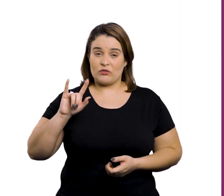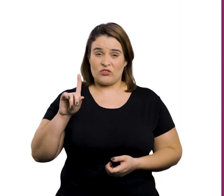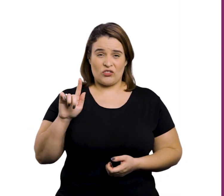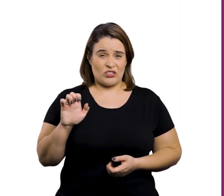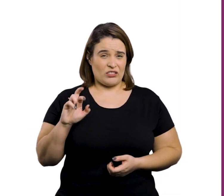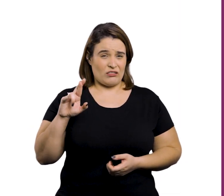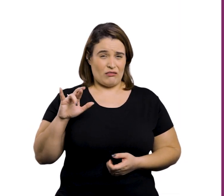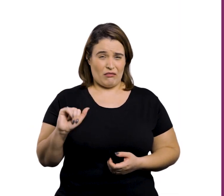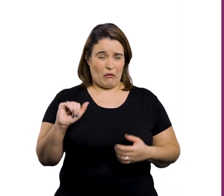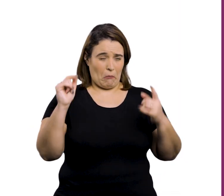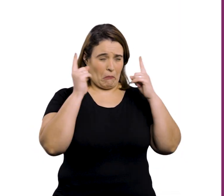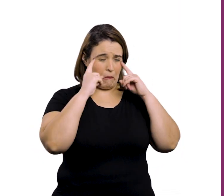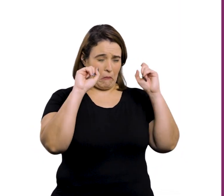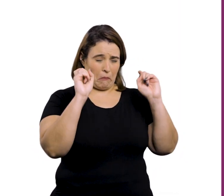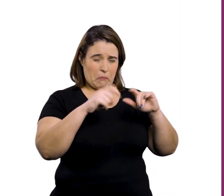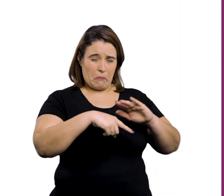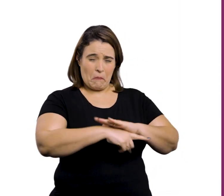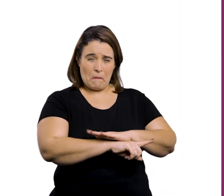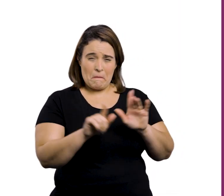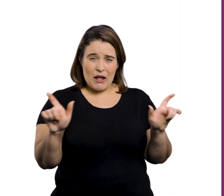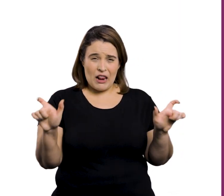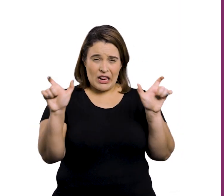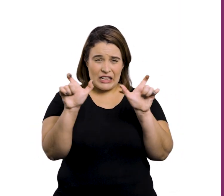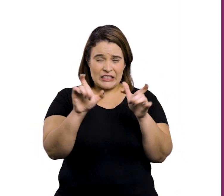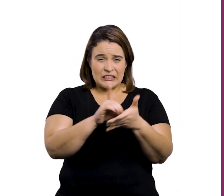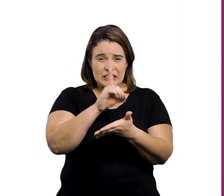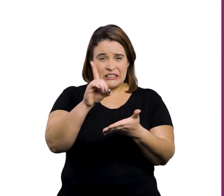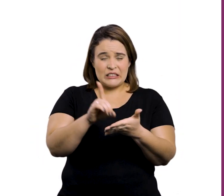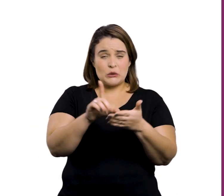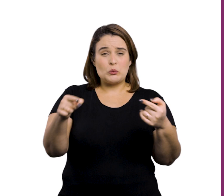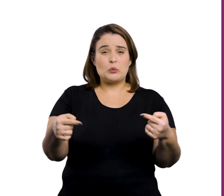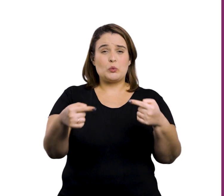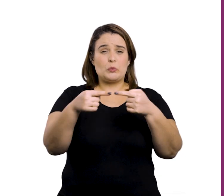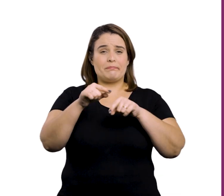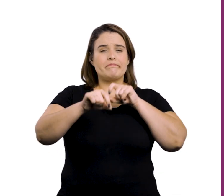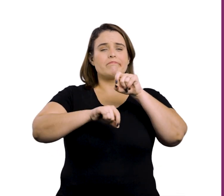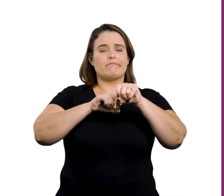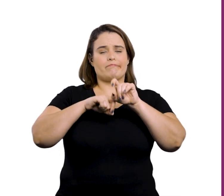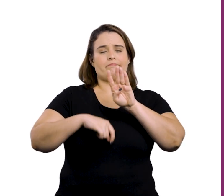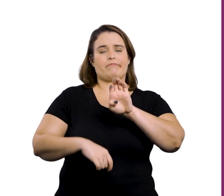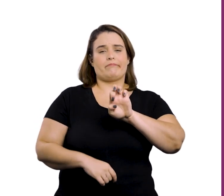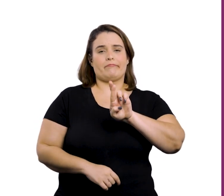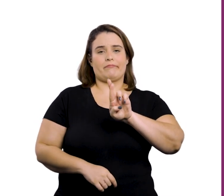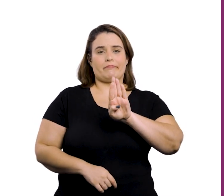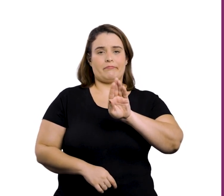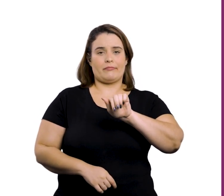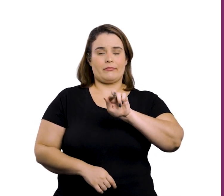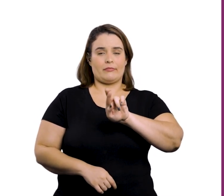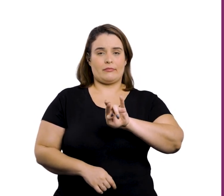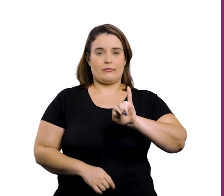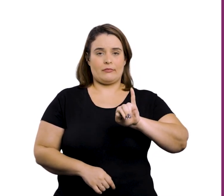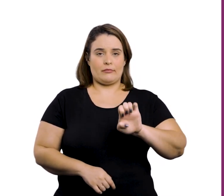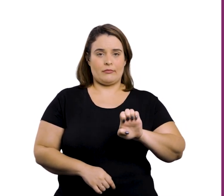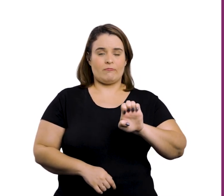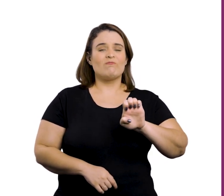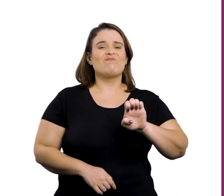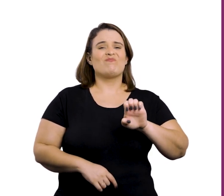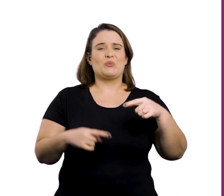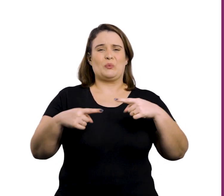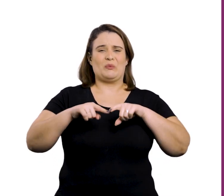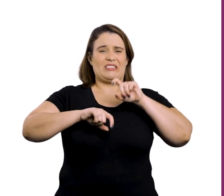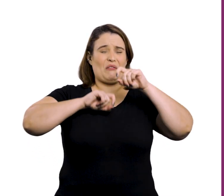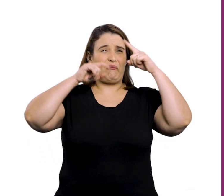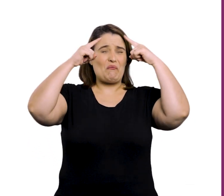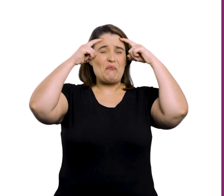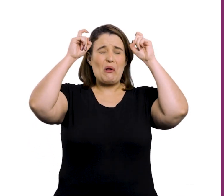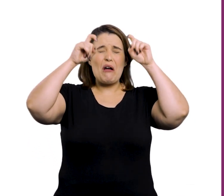e brutalidade, se formos buscá-las nos dicionários, são palavras relacionadas à barbárie. São termos ligados